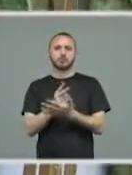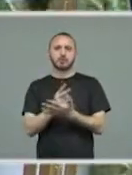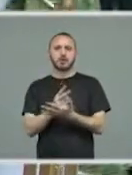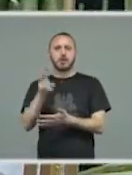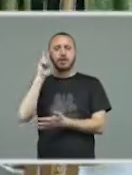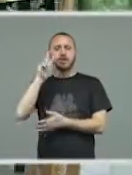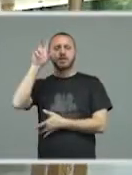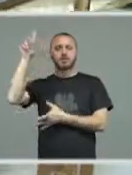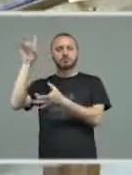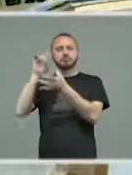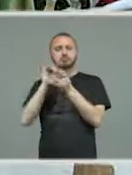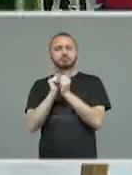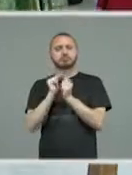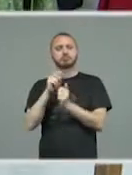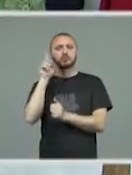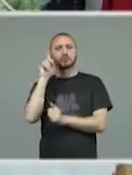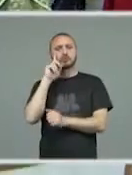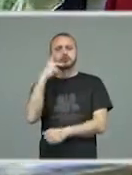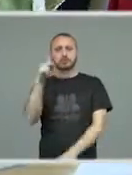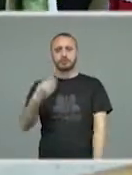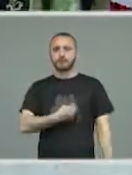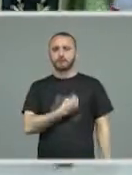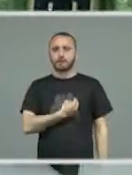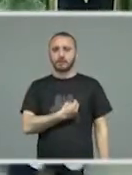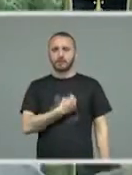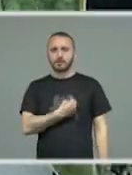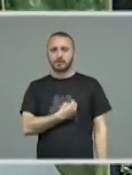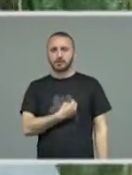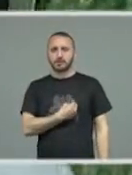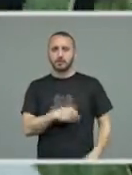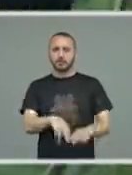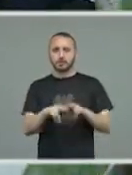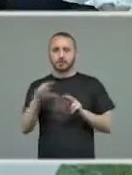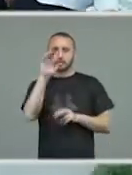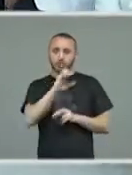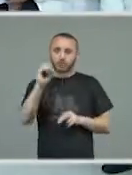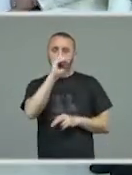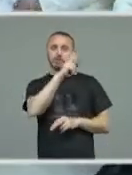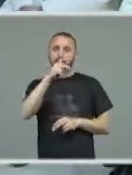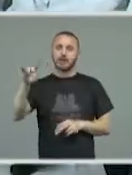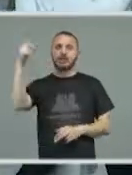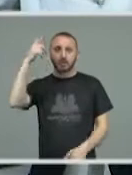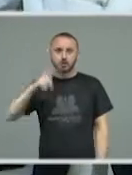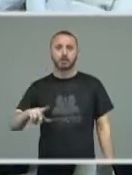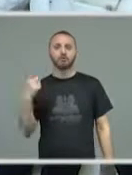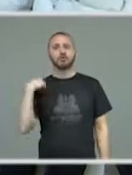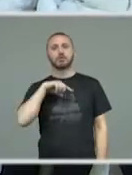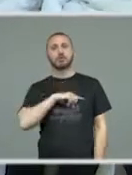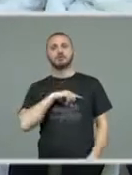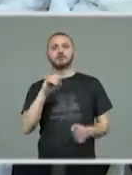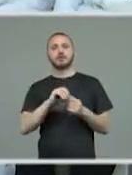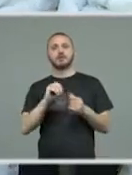cinco chagas, uma delas, a do peito, ainda no coração de Jesus, o Senhor não